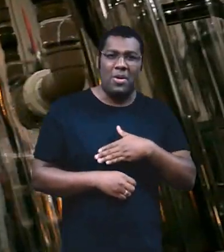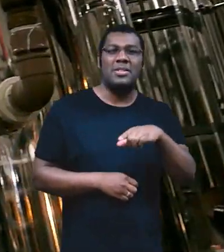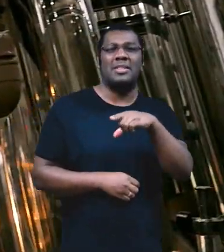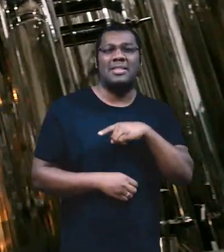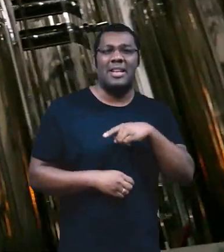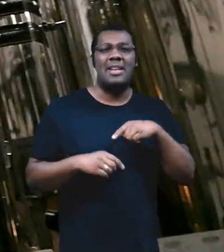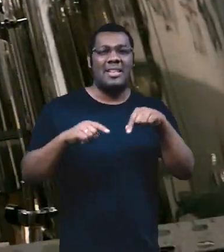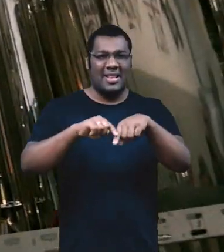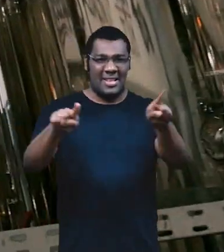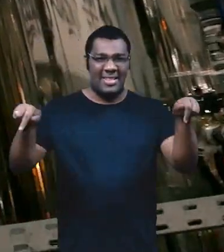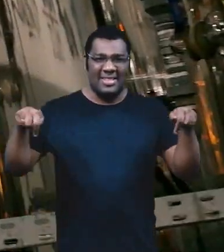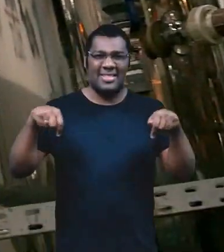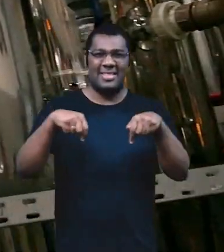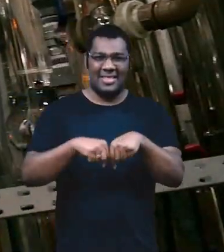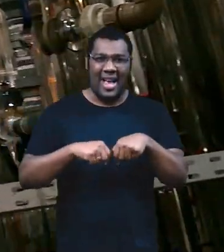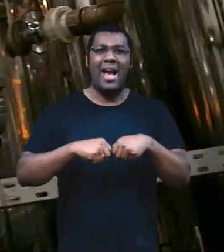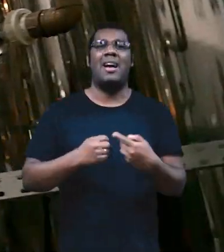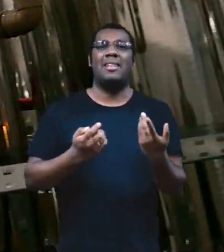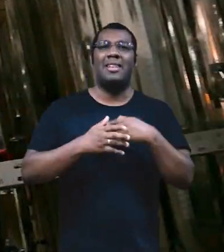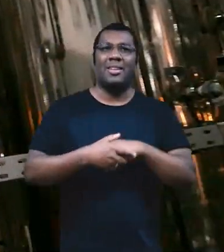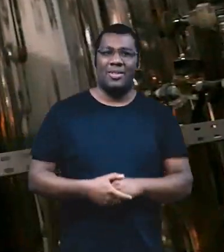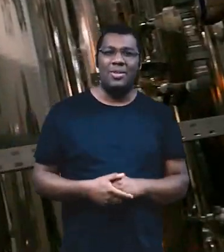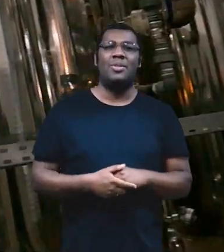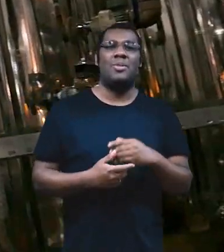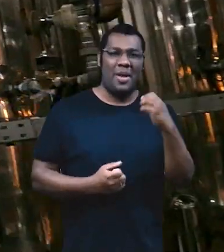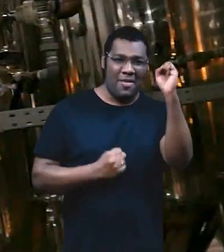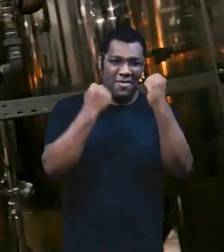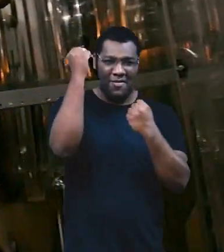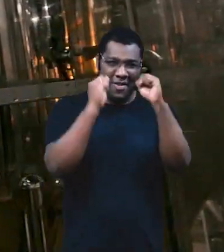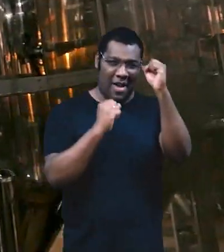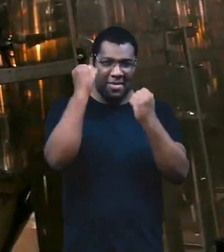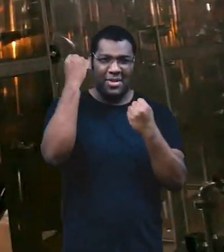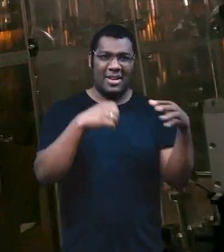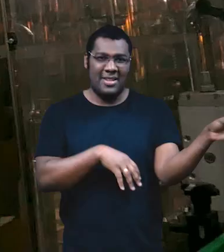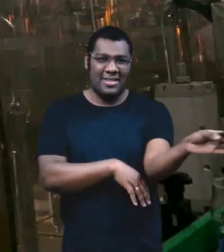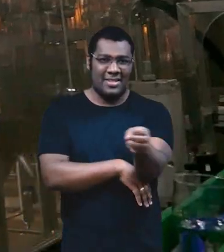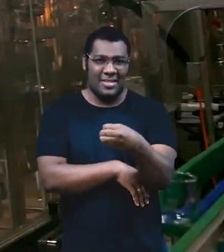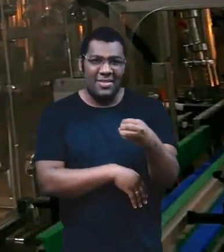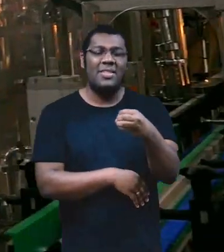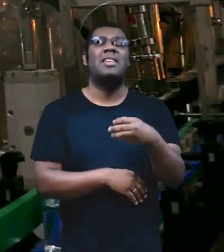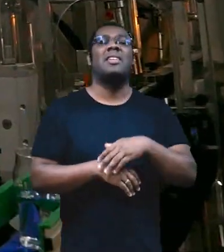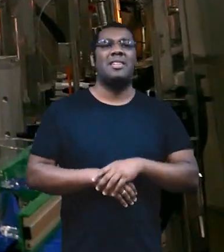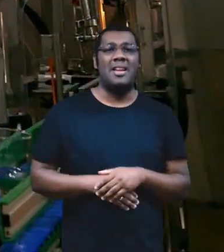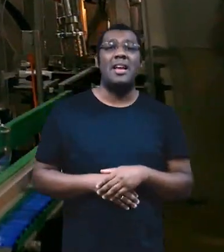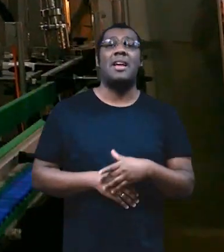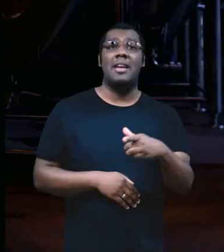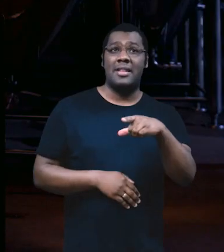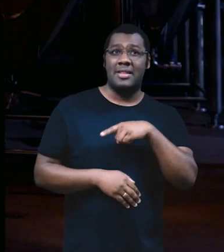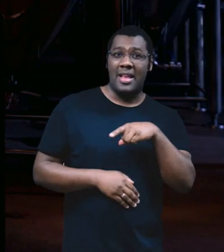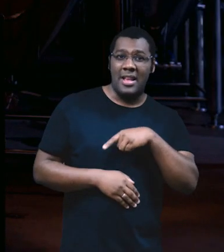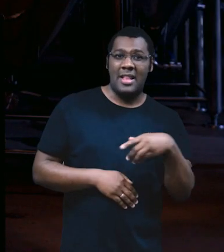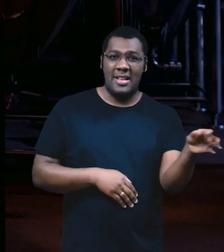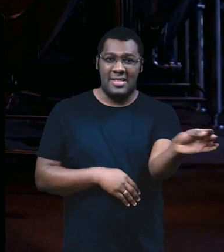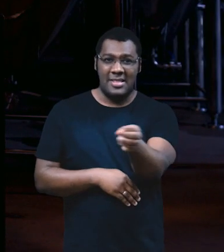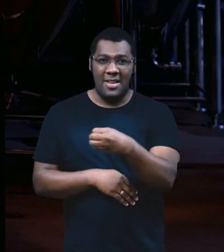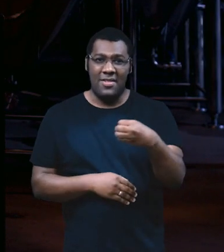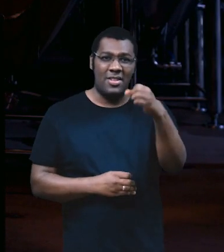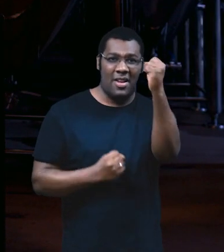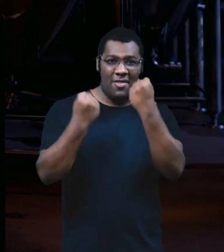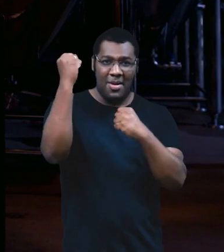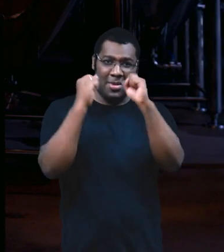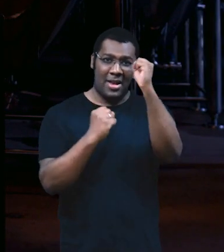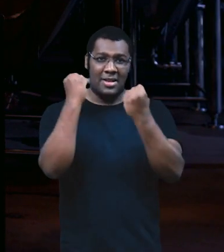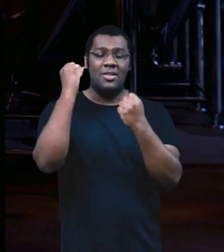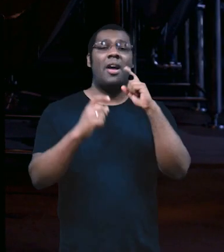de braçagem, os nossos fermentadores. Então a cerveja ela passa por um mínimo de processo após ela estar pronta. Então